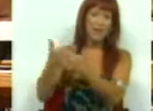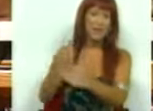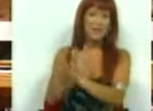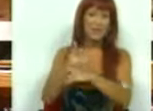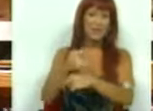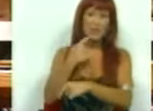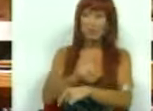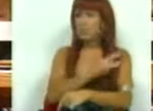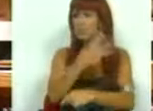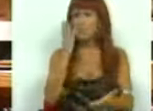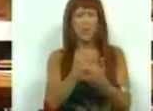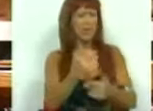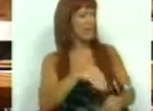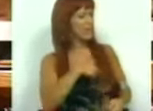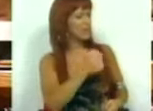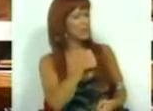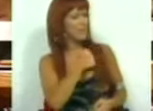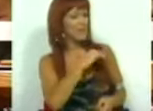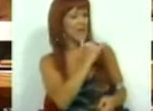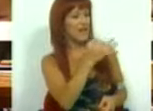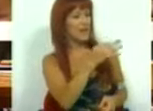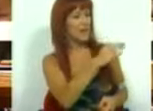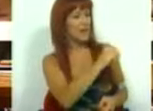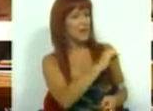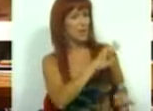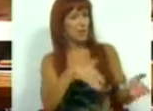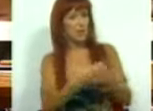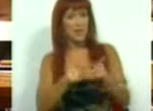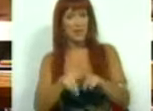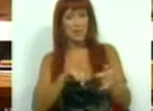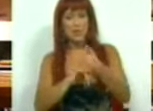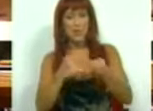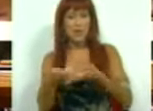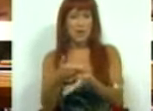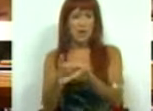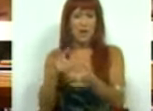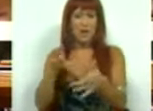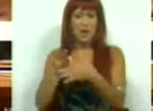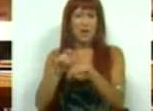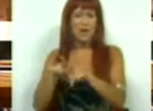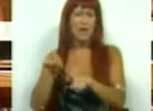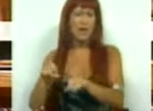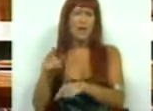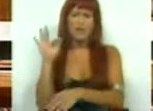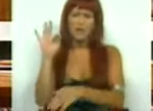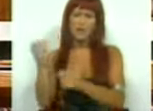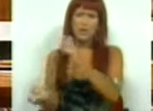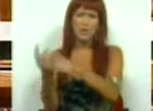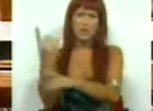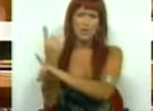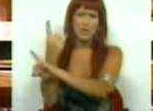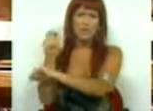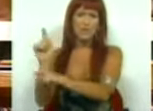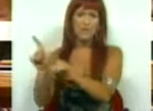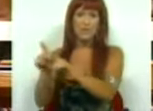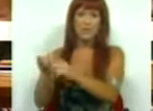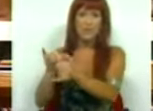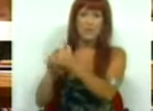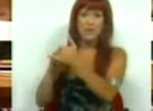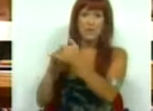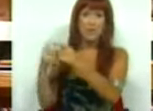Setor vastíssimo que vai desde as misericórdias e PSS às associações mutualistas, passando pelas fundações e